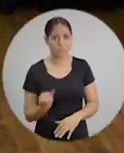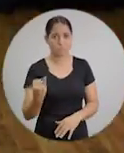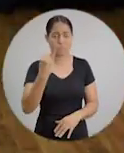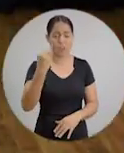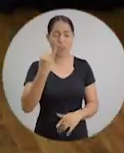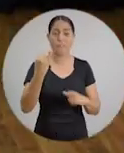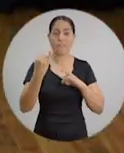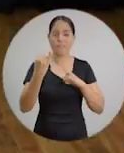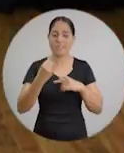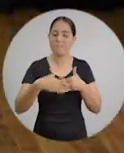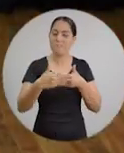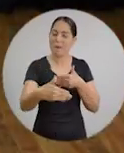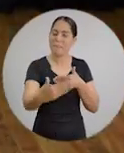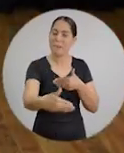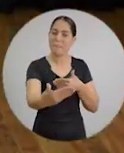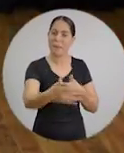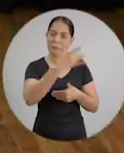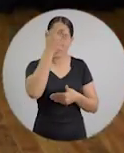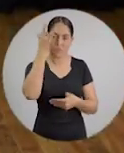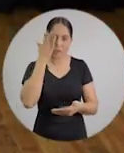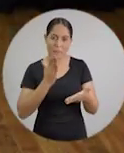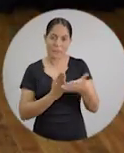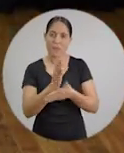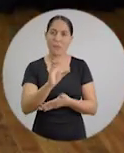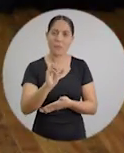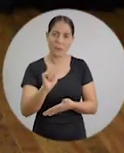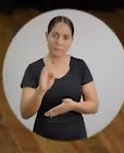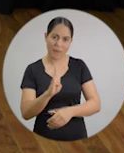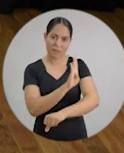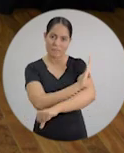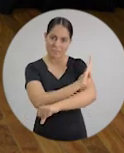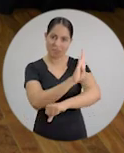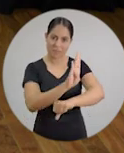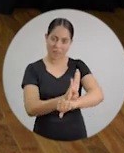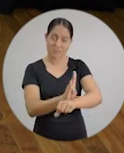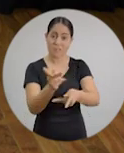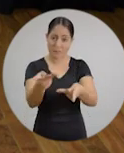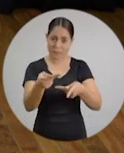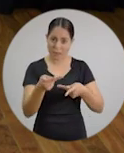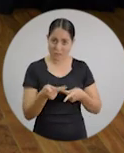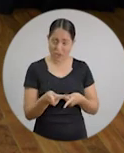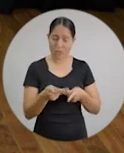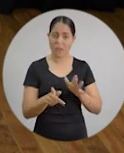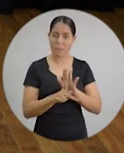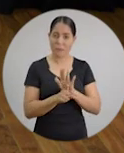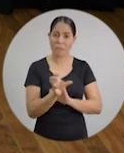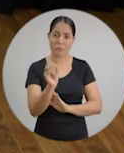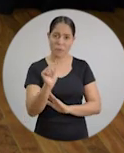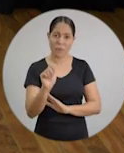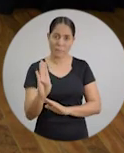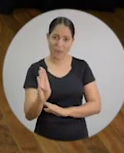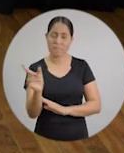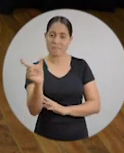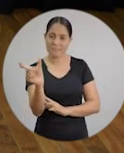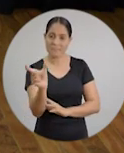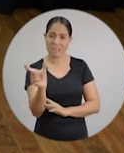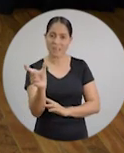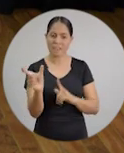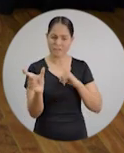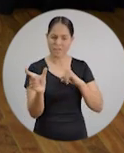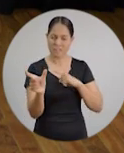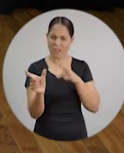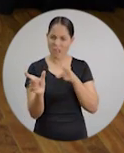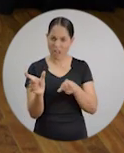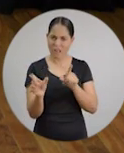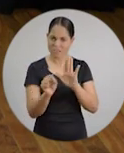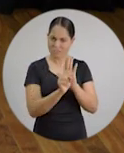seja, os próximos advogados, os próximos bacharéis em direito que solicitarem a carteira da OAB, eles já vão responder